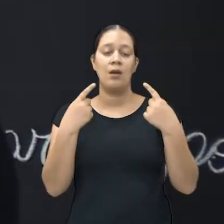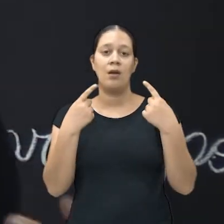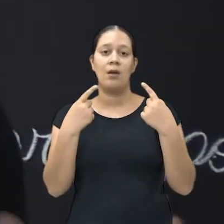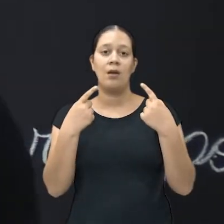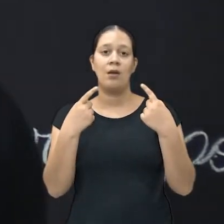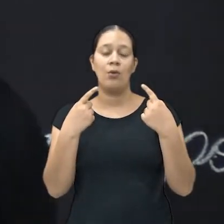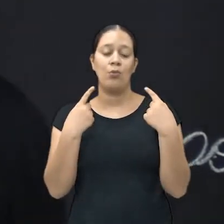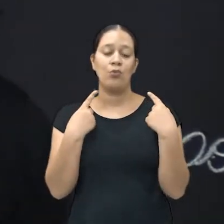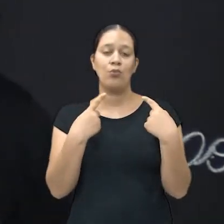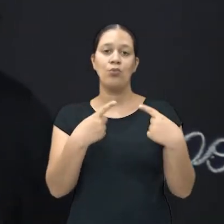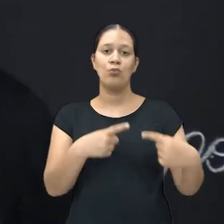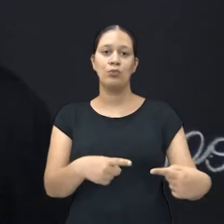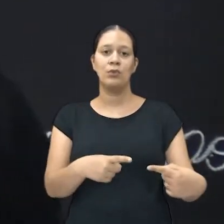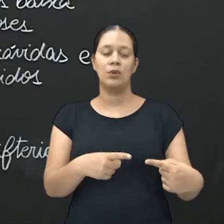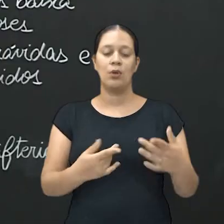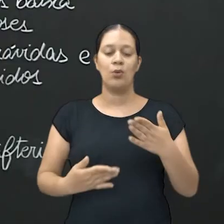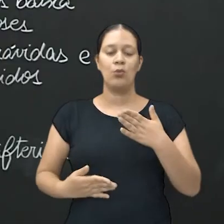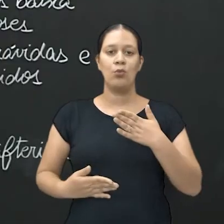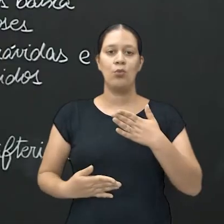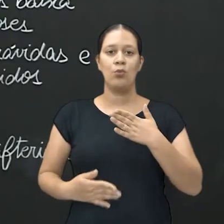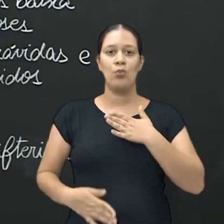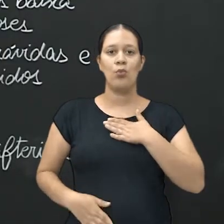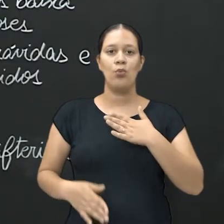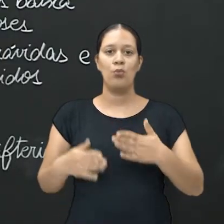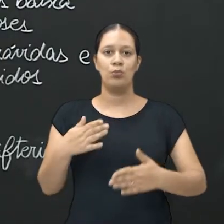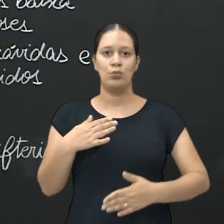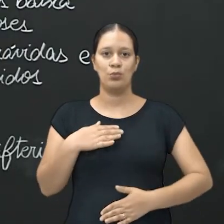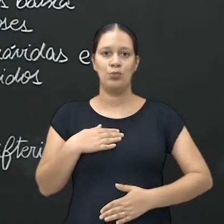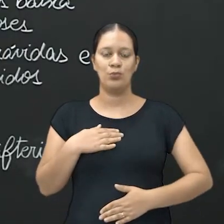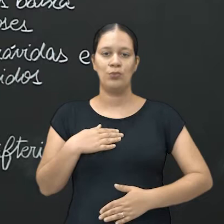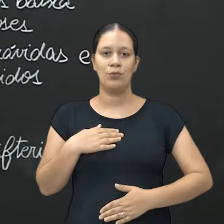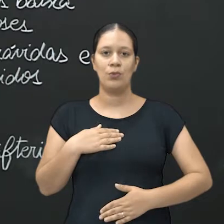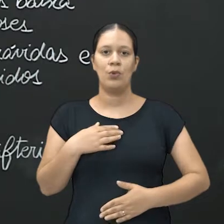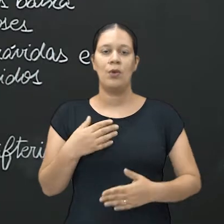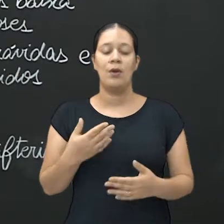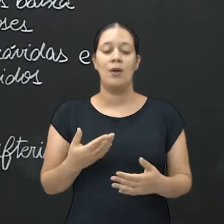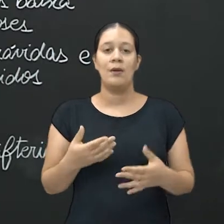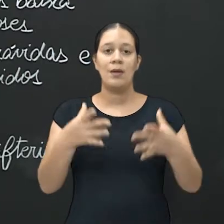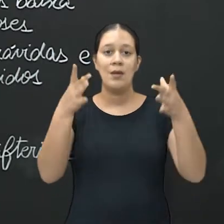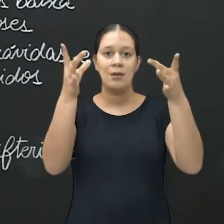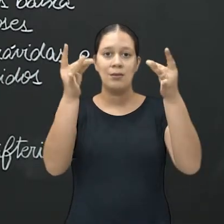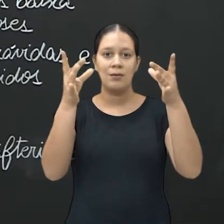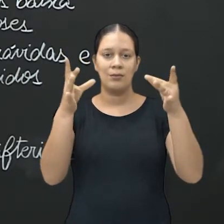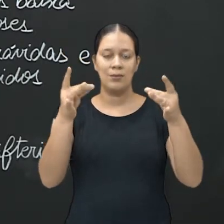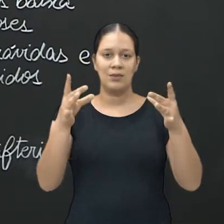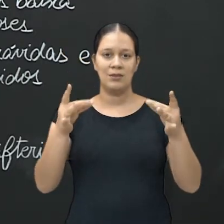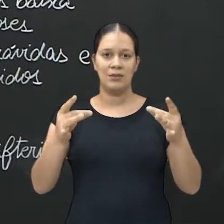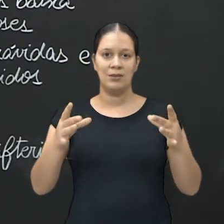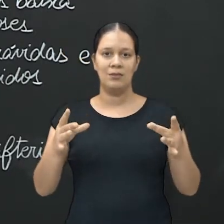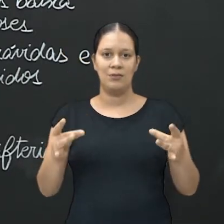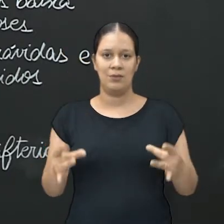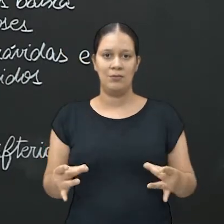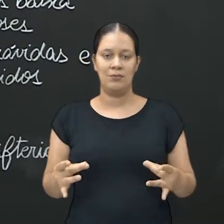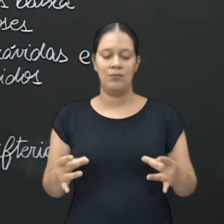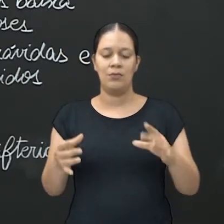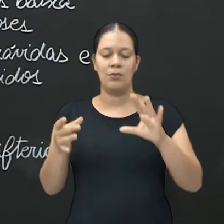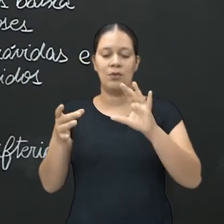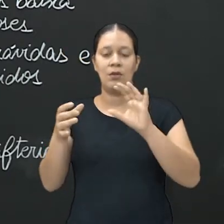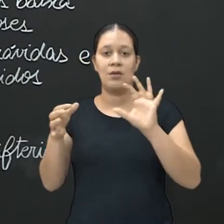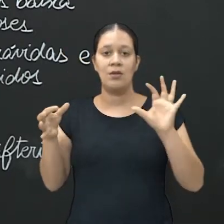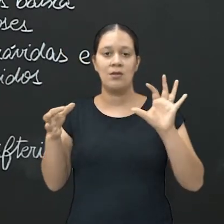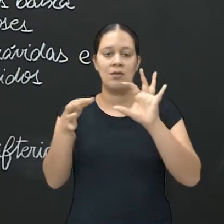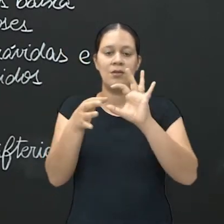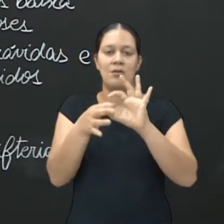um corpo estranho. Anticorpos são proteínas específicas que elas vão se ligar à superfície do corpo